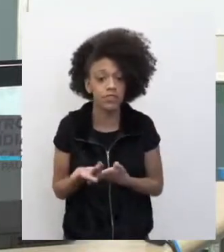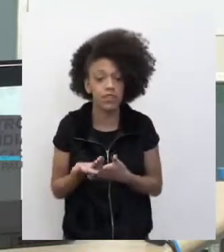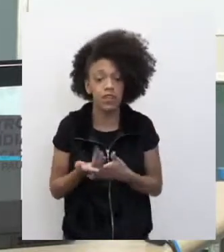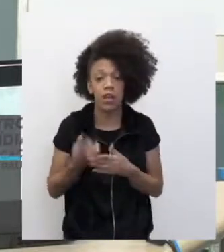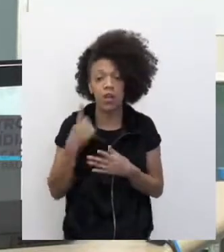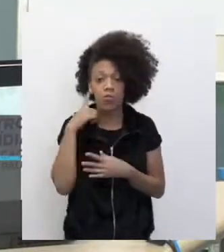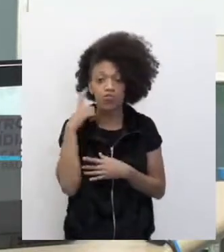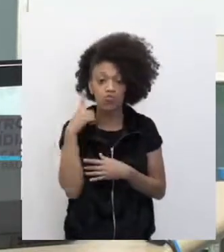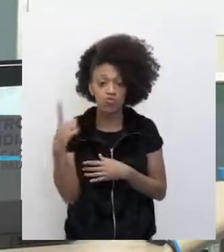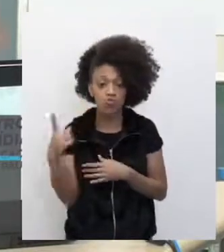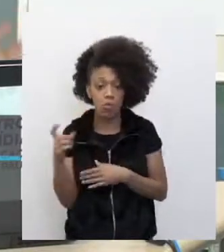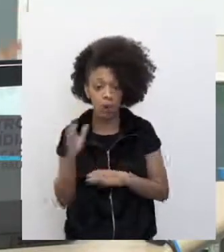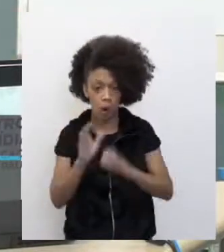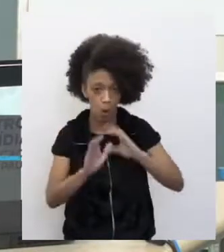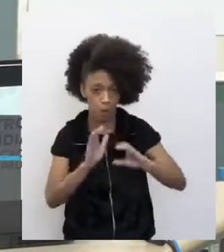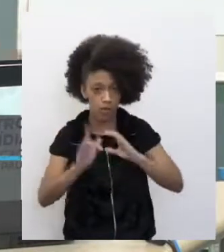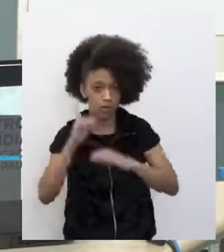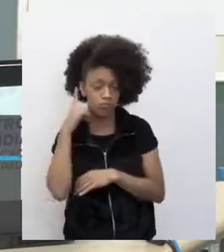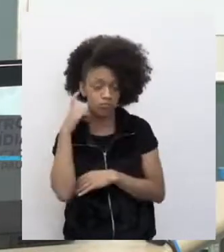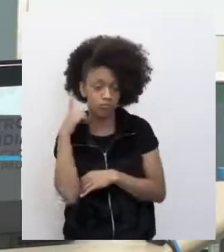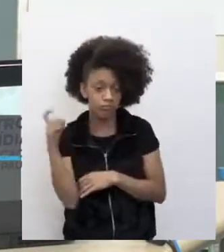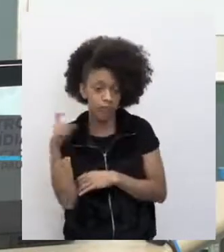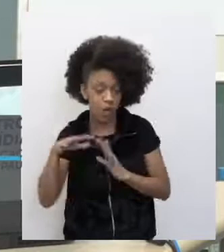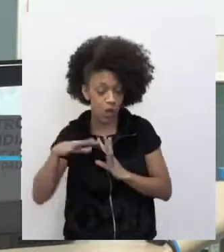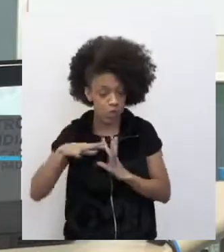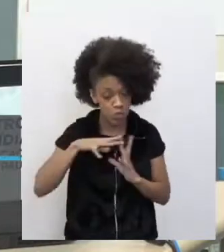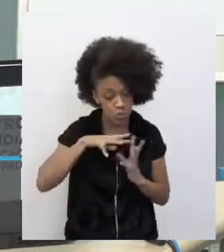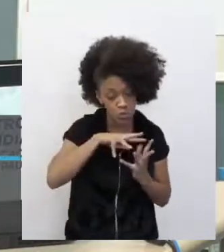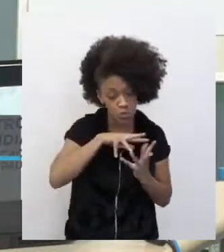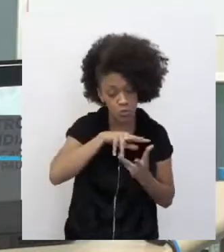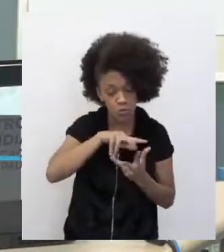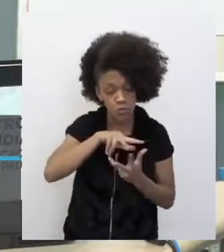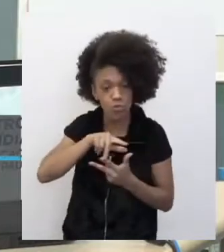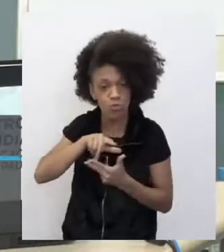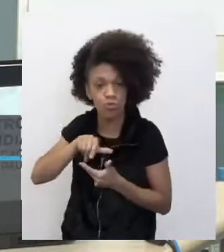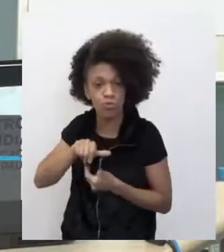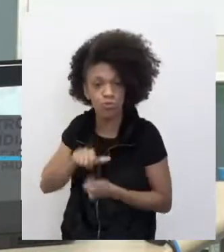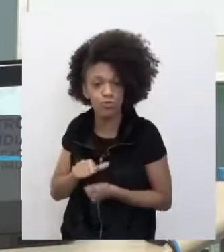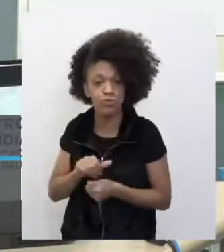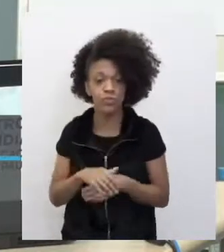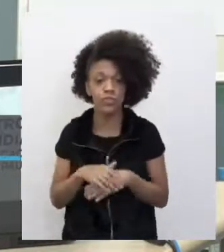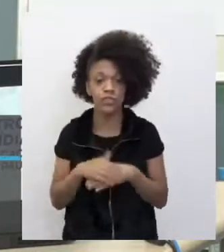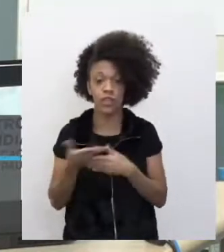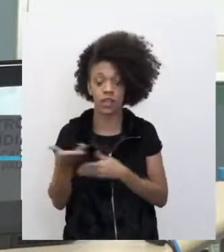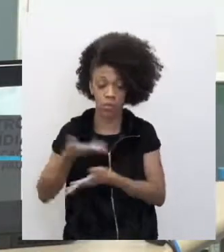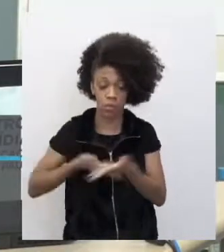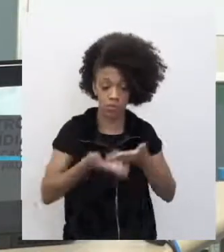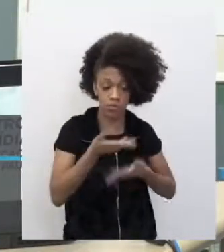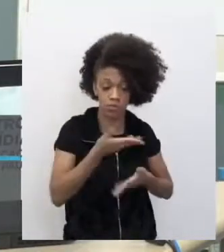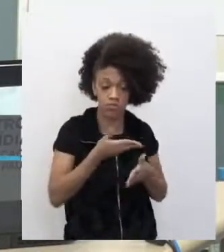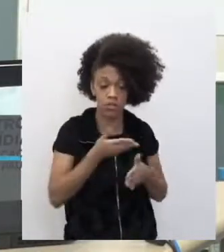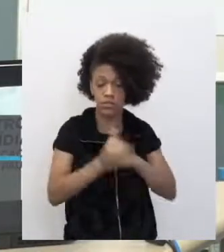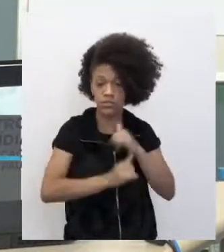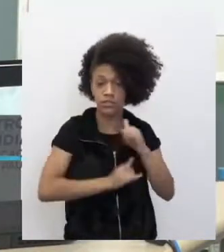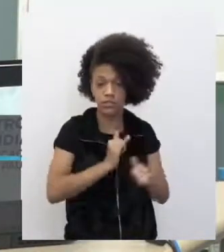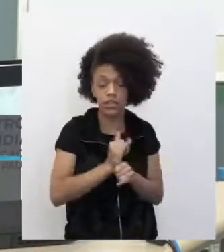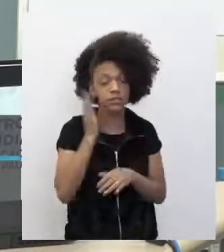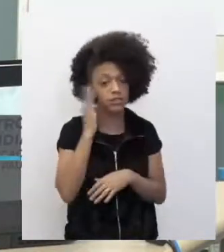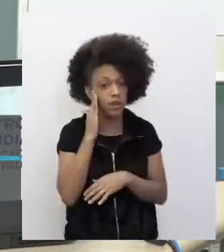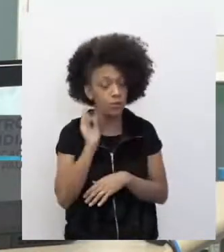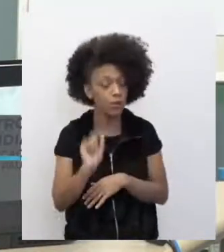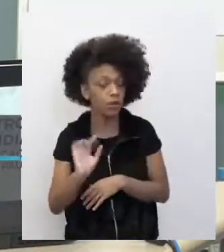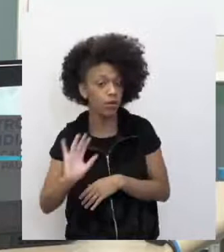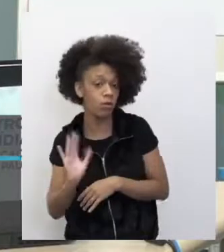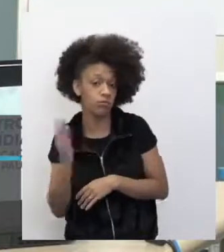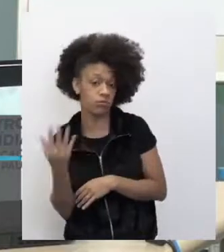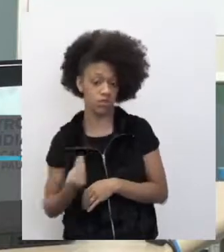sons, ele entende tudo que está ao redor dele, ele gosta de compartilhar a vida dele lá na internet, a gente sabe do que acontece na